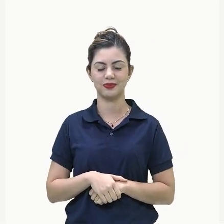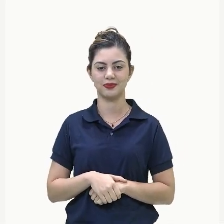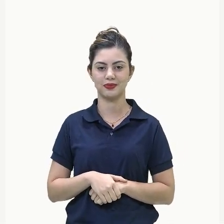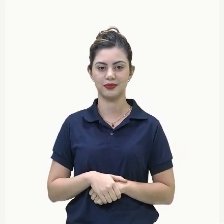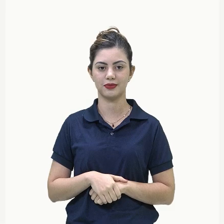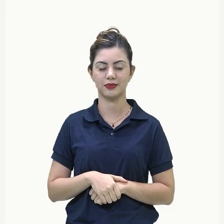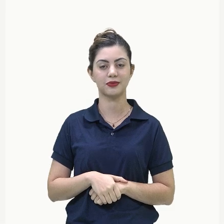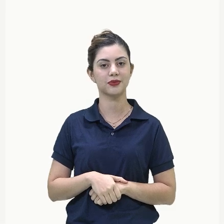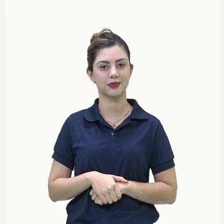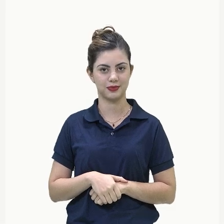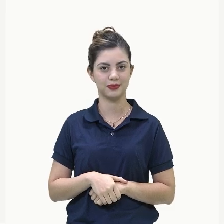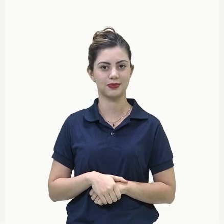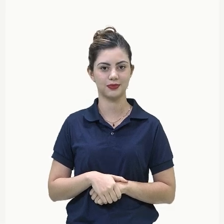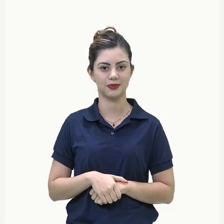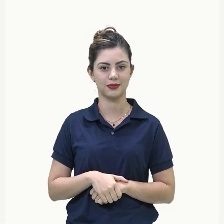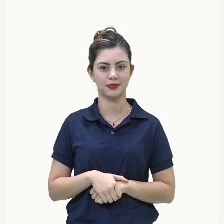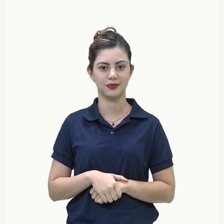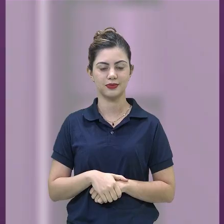Então,